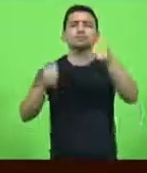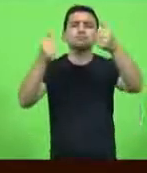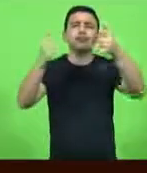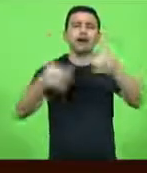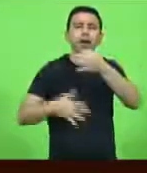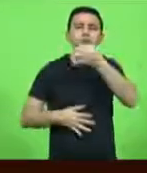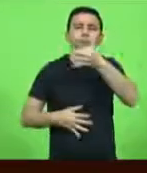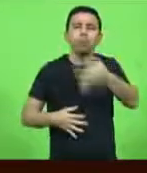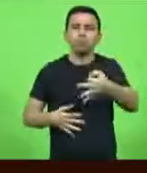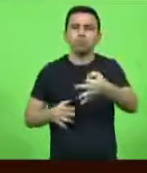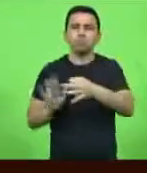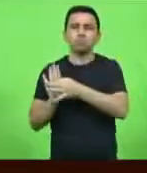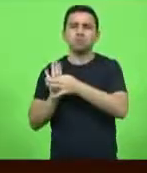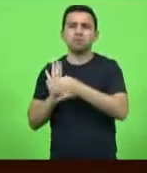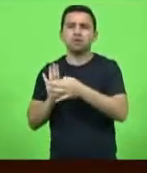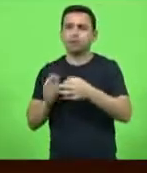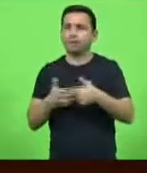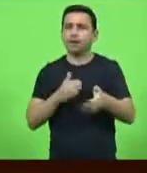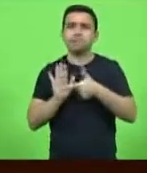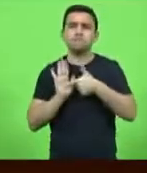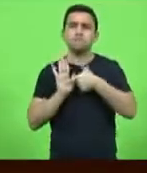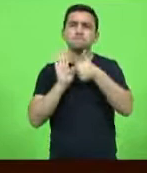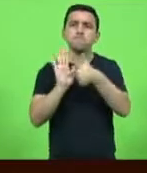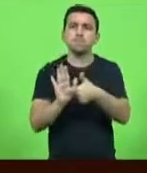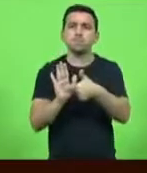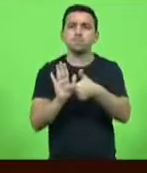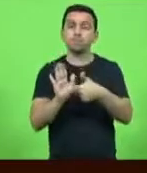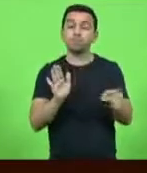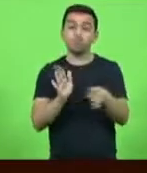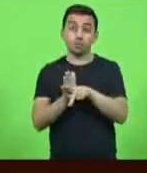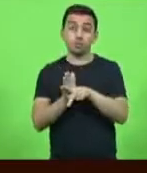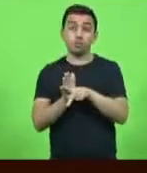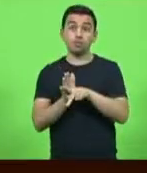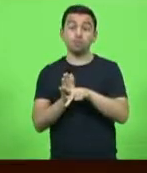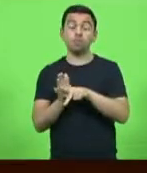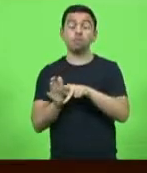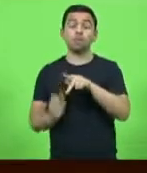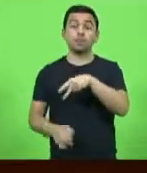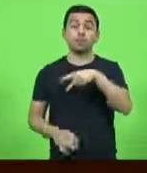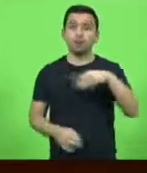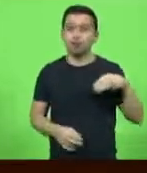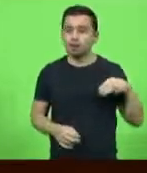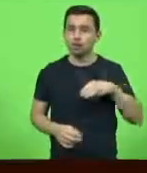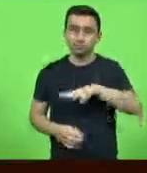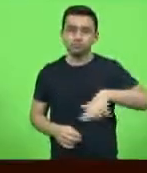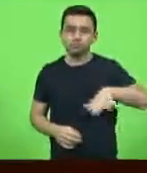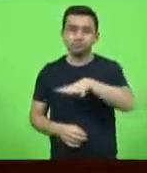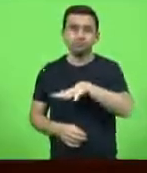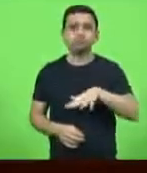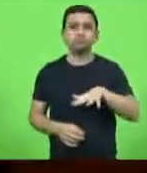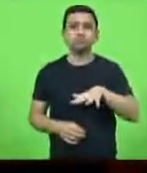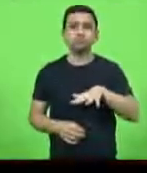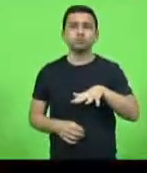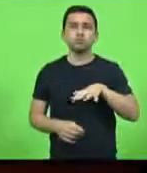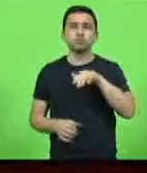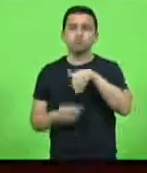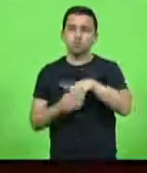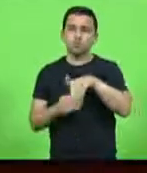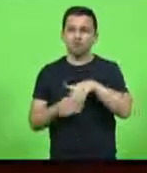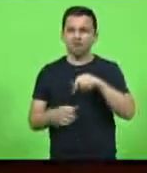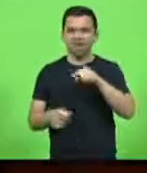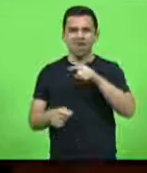depoimento ou de amostras é da polícia militar em programas eleitorais ele assina o documento